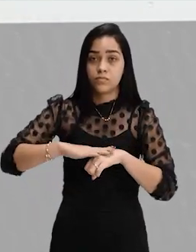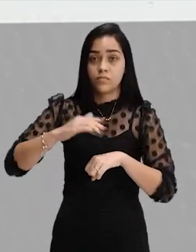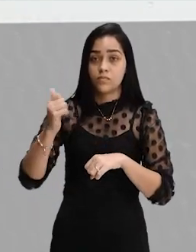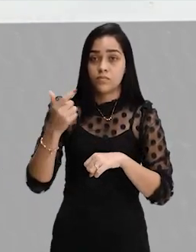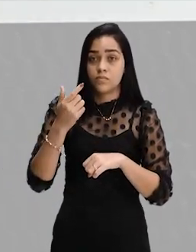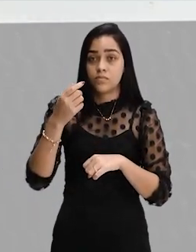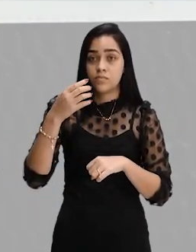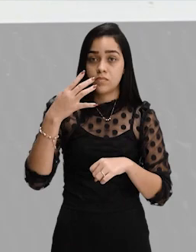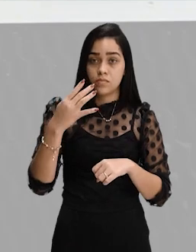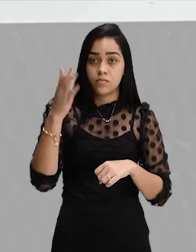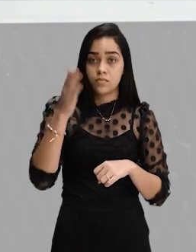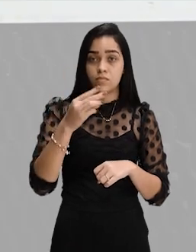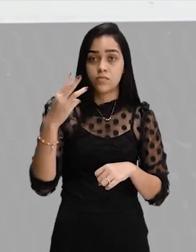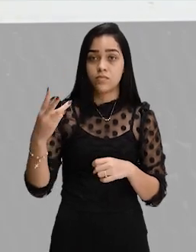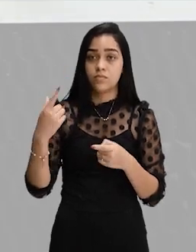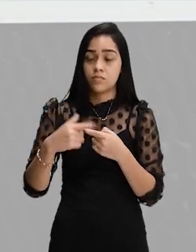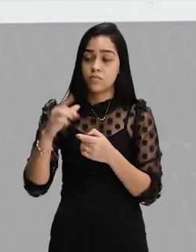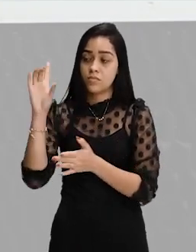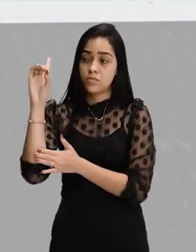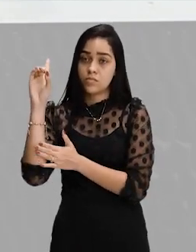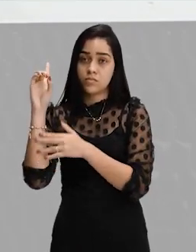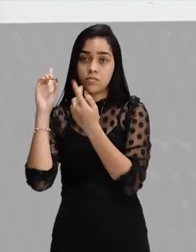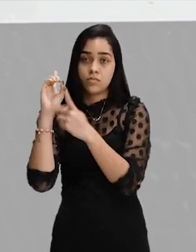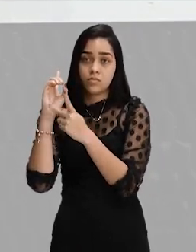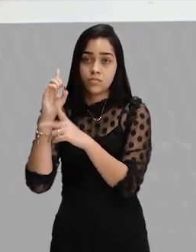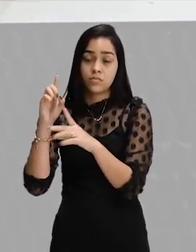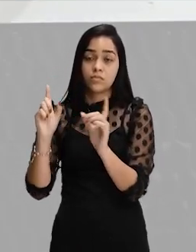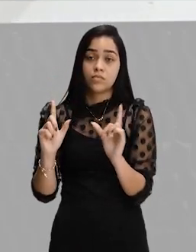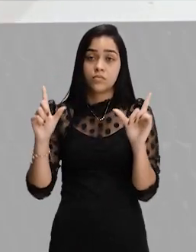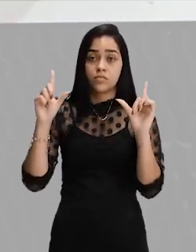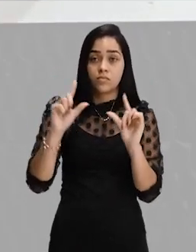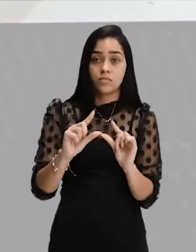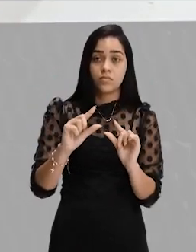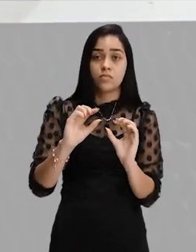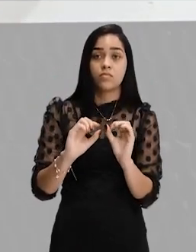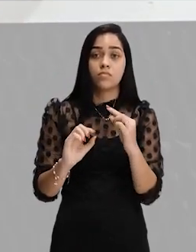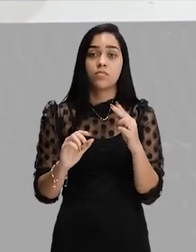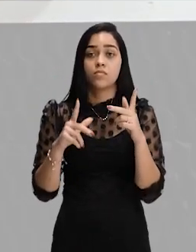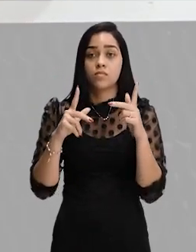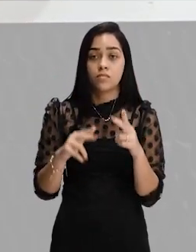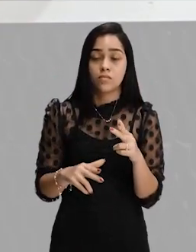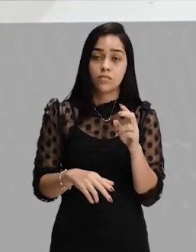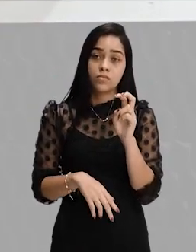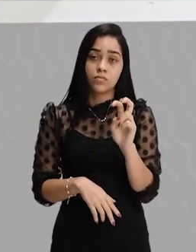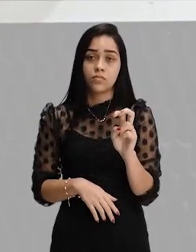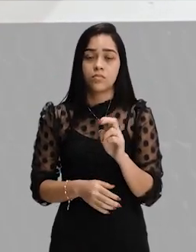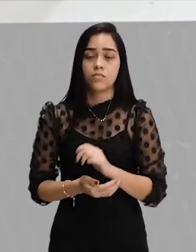do que 4/3, porque estão à direita dele, e são menores ou iguais a 5.